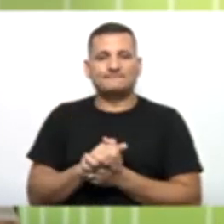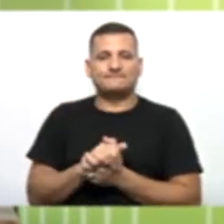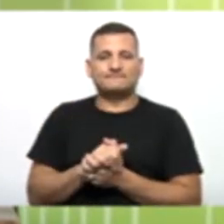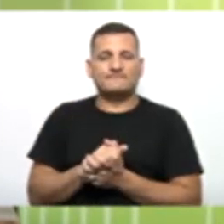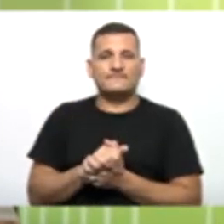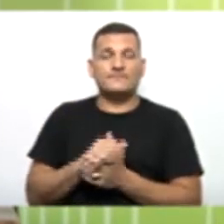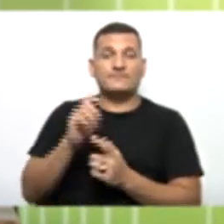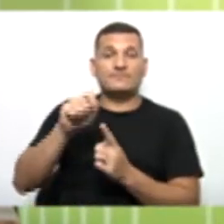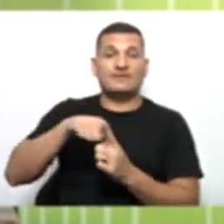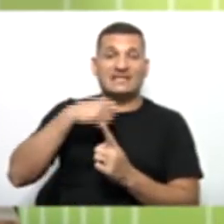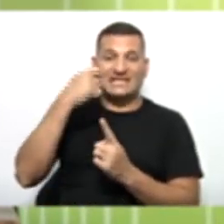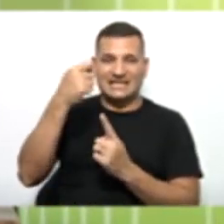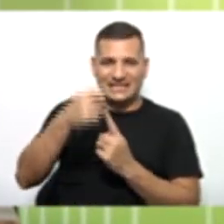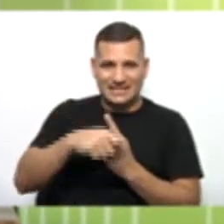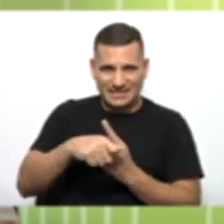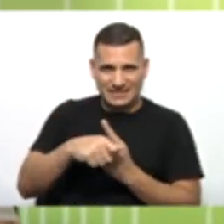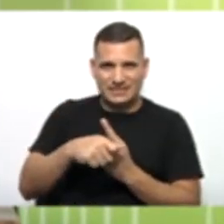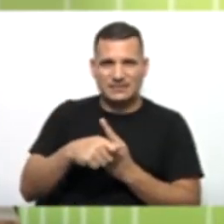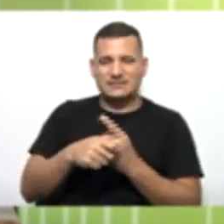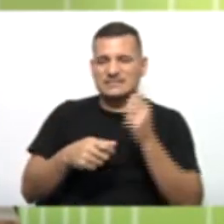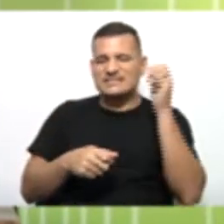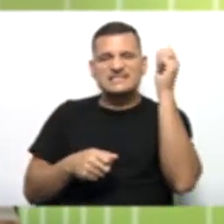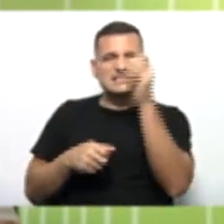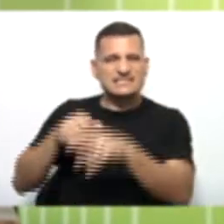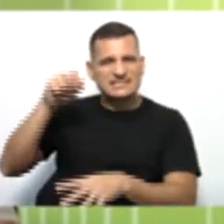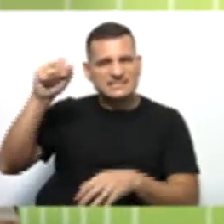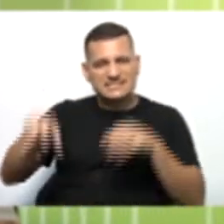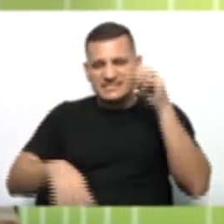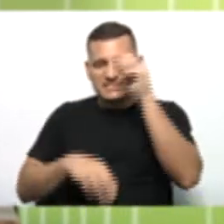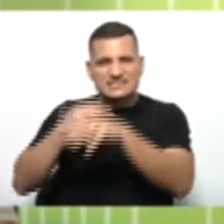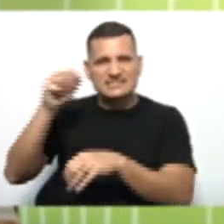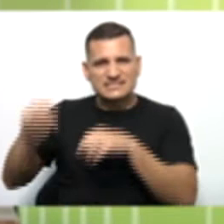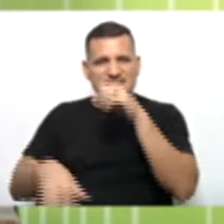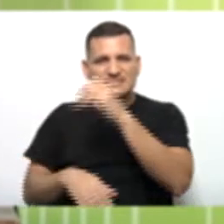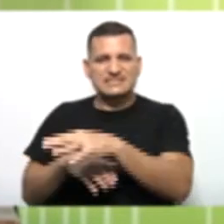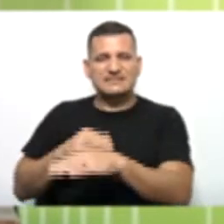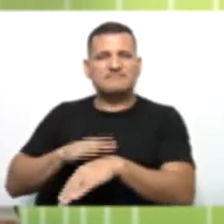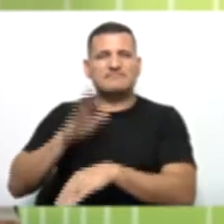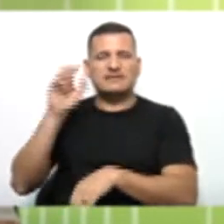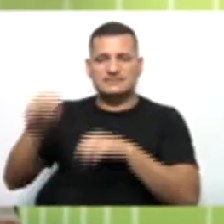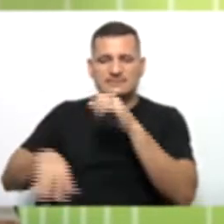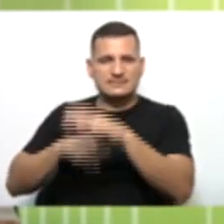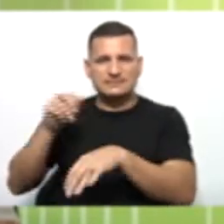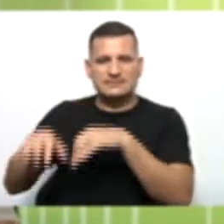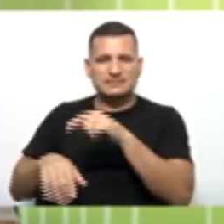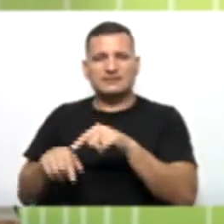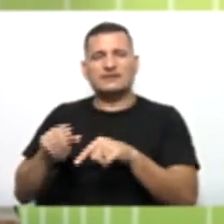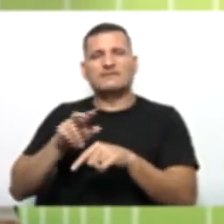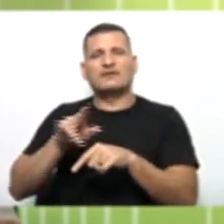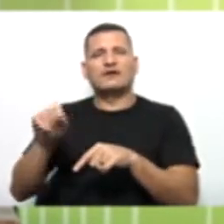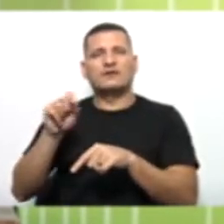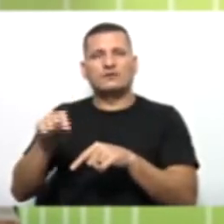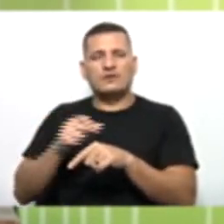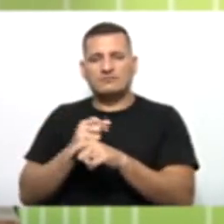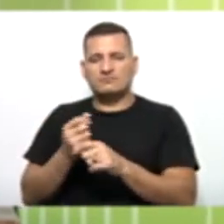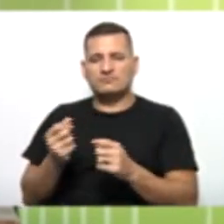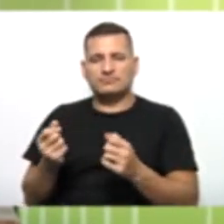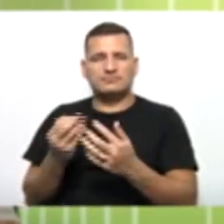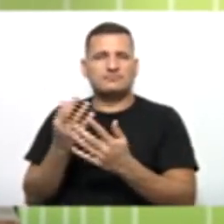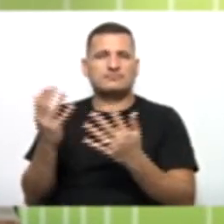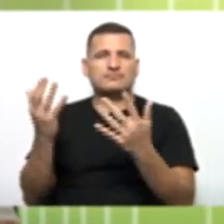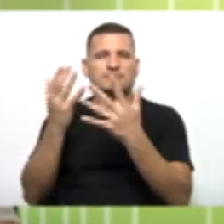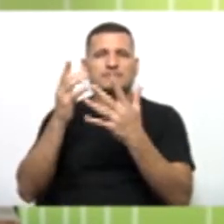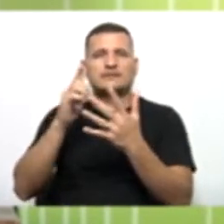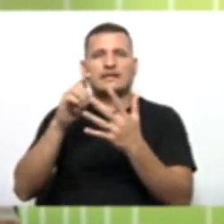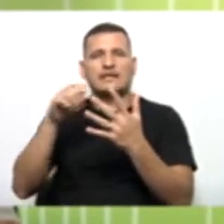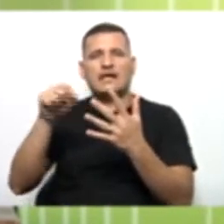casca de banana, aquelas cascas vão se acidificar, vão produzir gases tóxicos e provavelmente vai